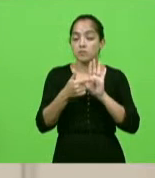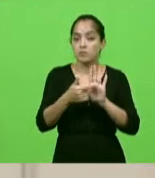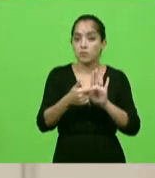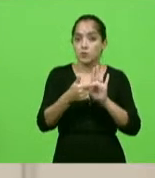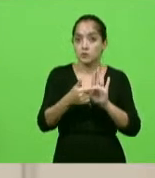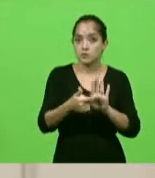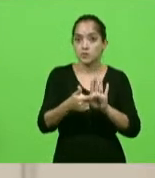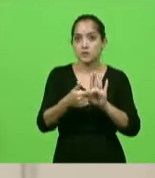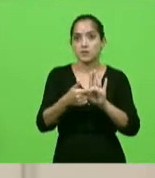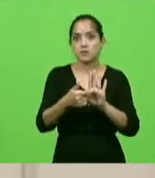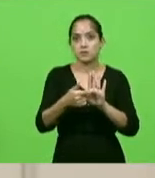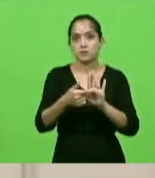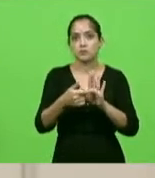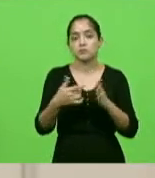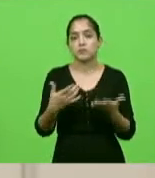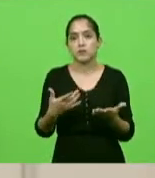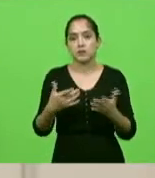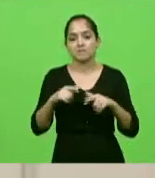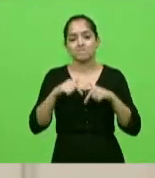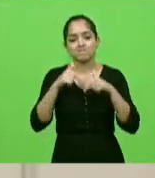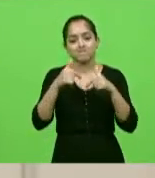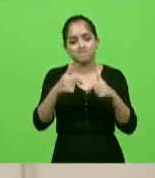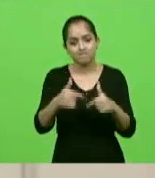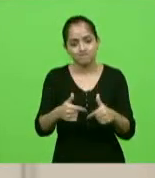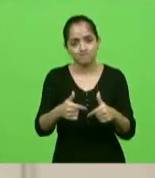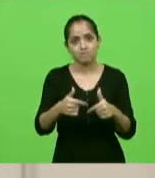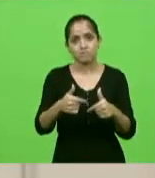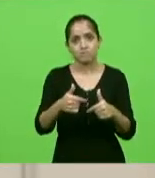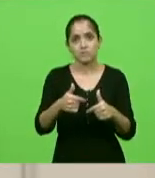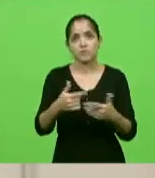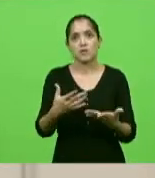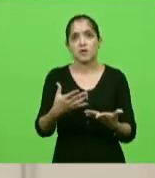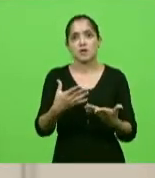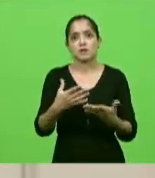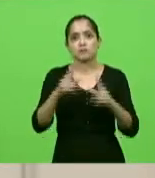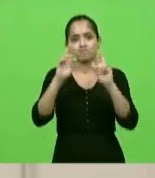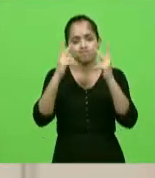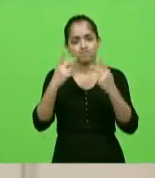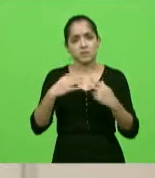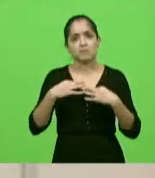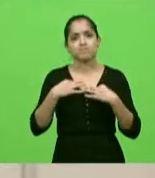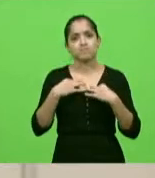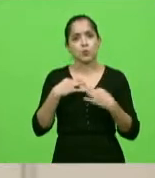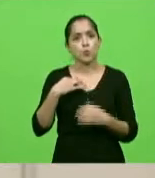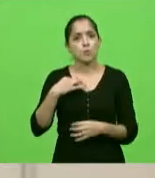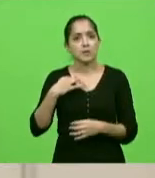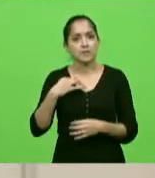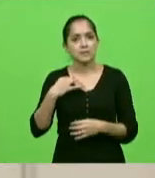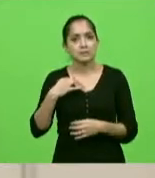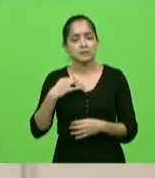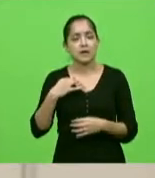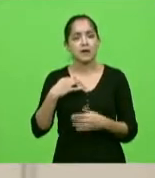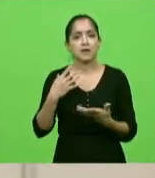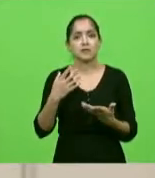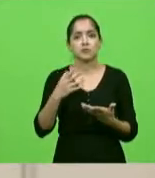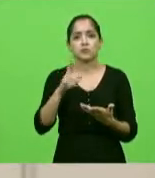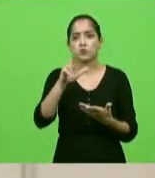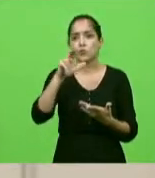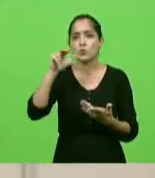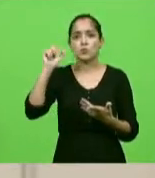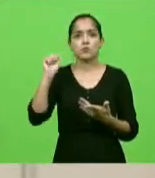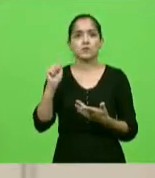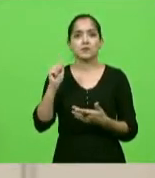demonstrando um desprendimento e um espírito humanitário talvez jamais